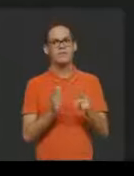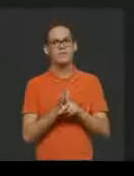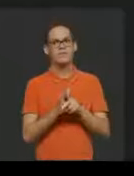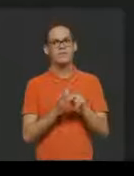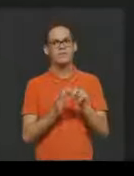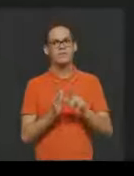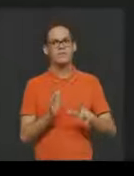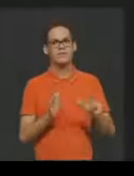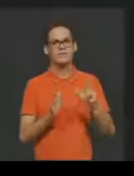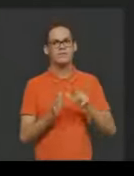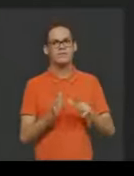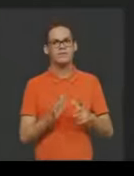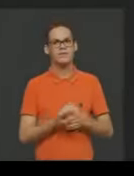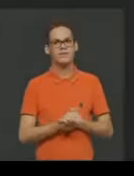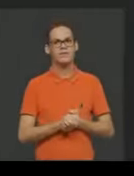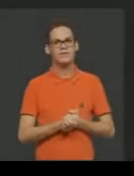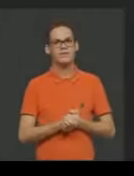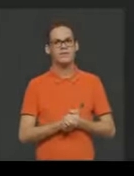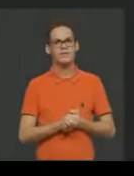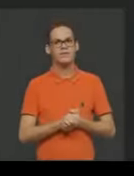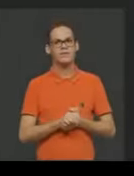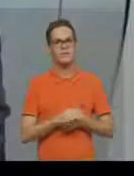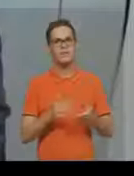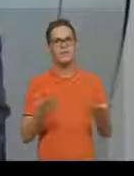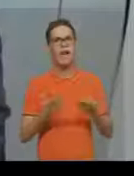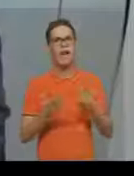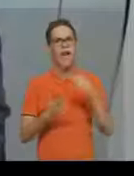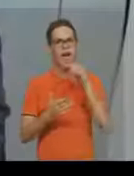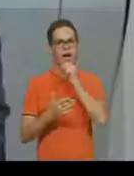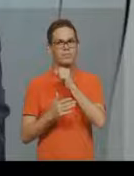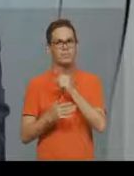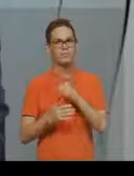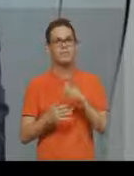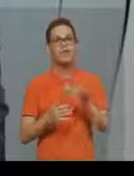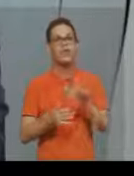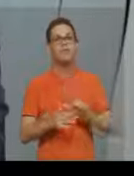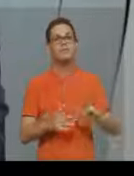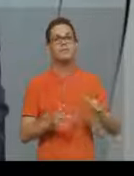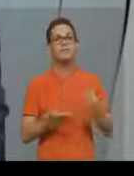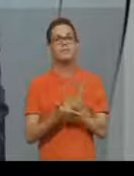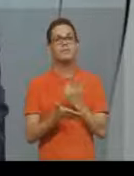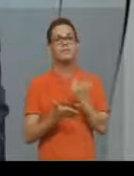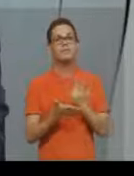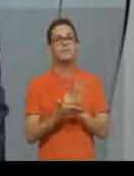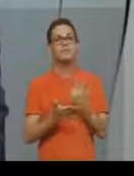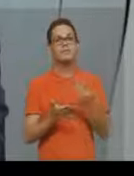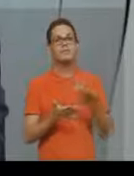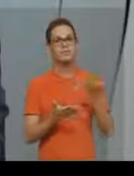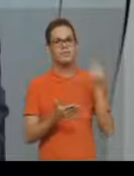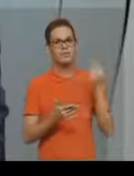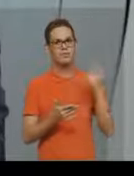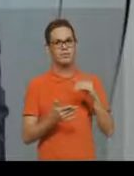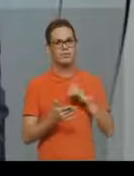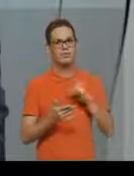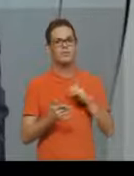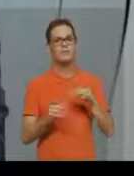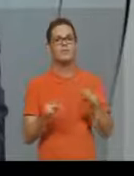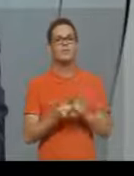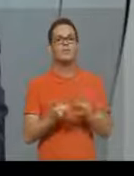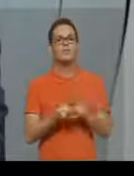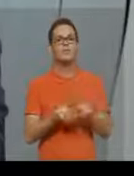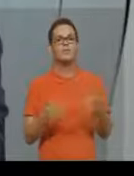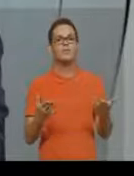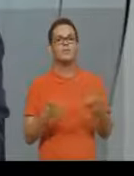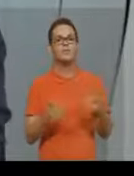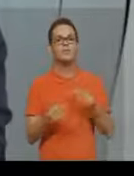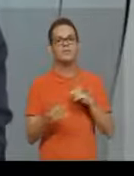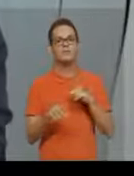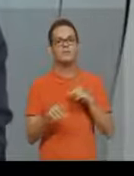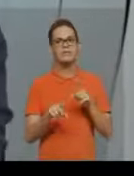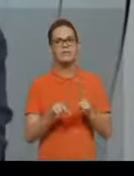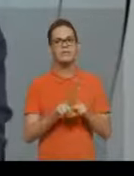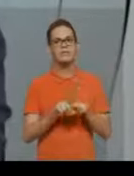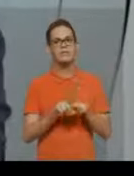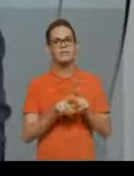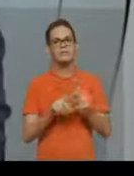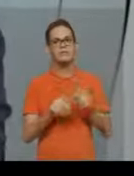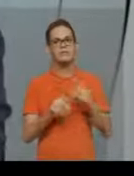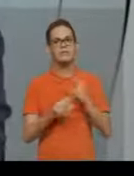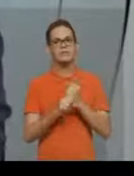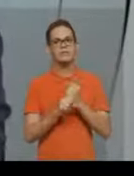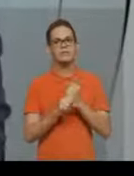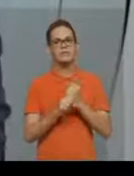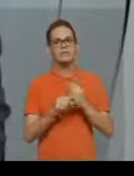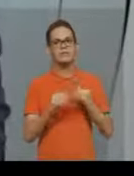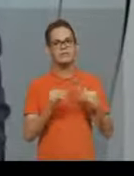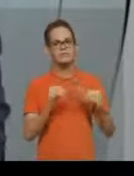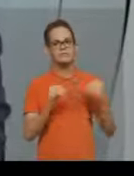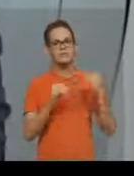literatura? É pouco tempo, né? Mas a gente faz. É que livros em literatura, na minha época, tinha, eu acho que ainda hoje tem aquelas coleções escada, que você tem